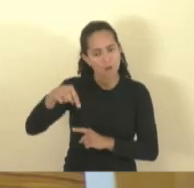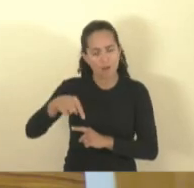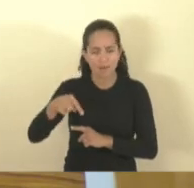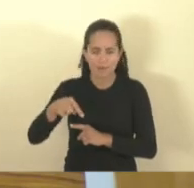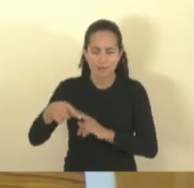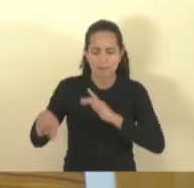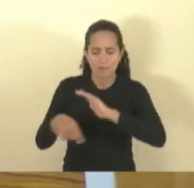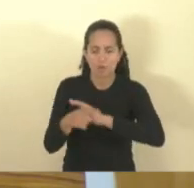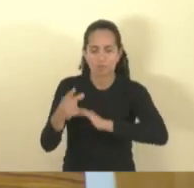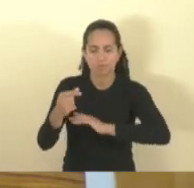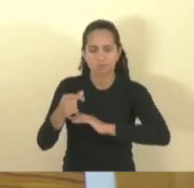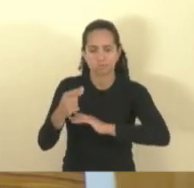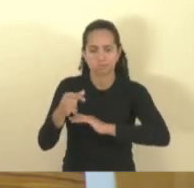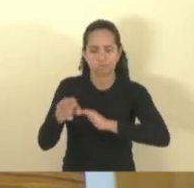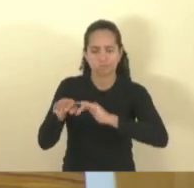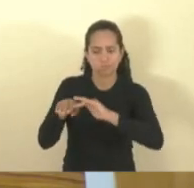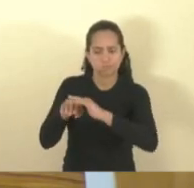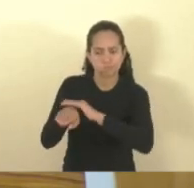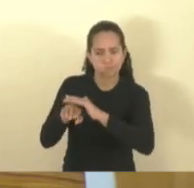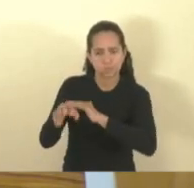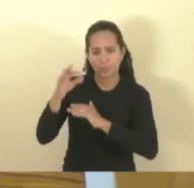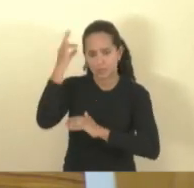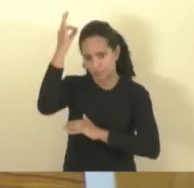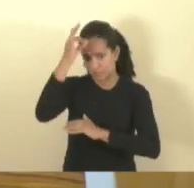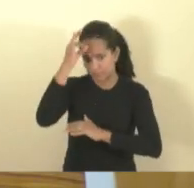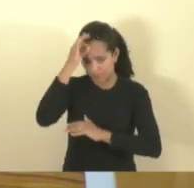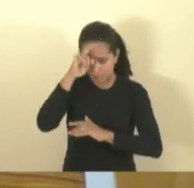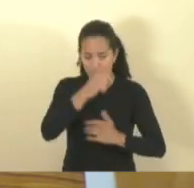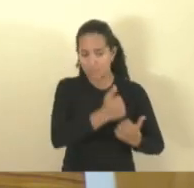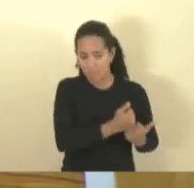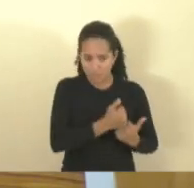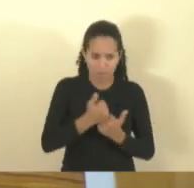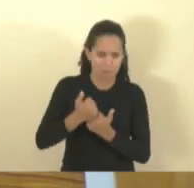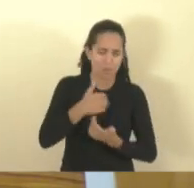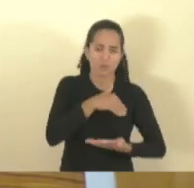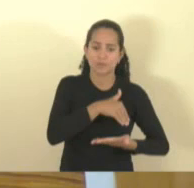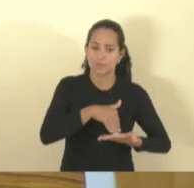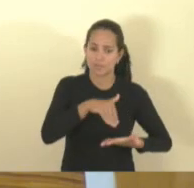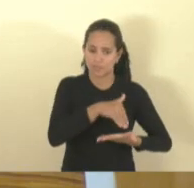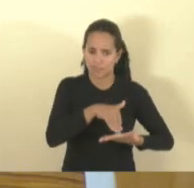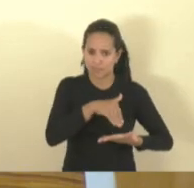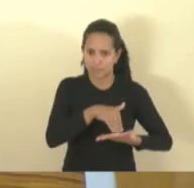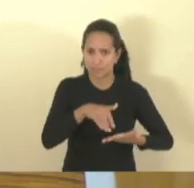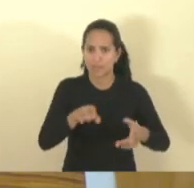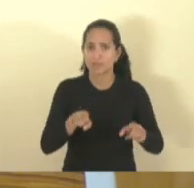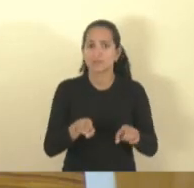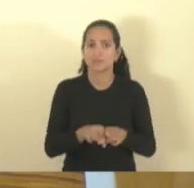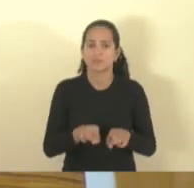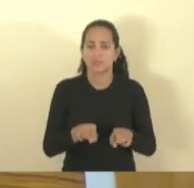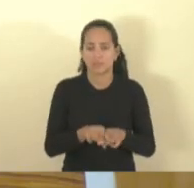feito um trabalho juntamente com o apoio do nosso secretário e trazer de volta,